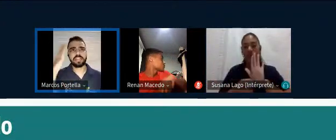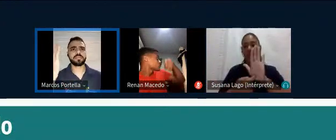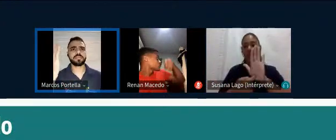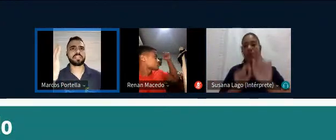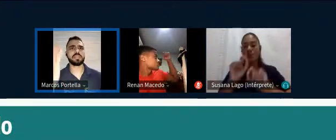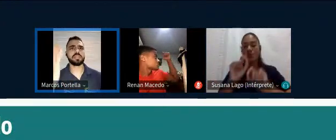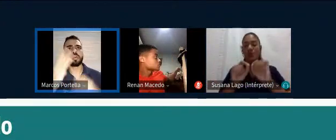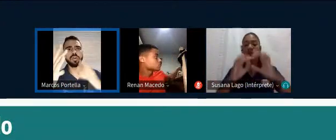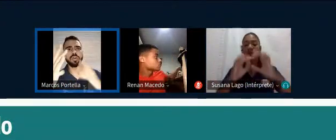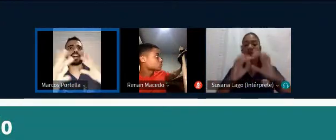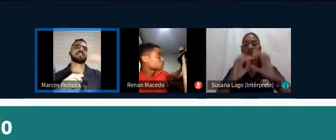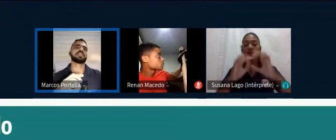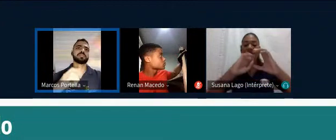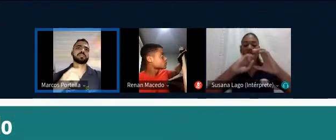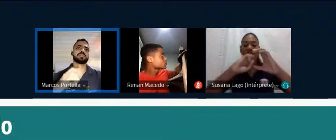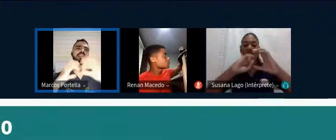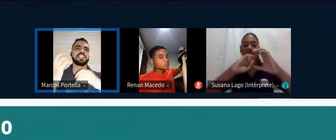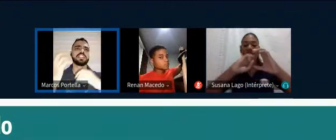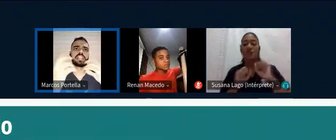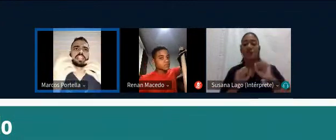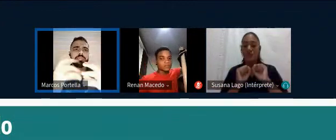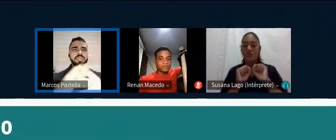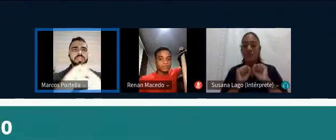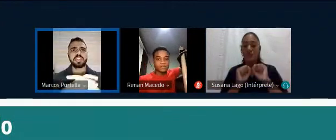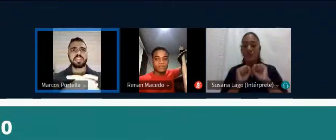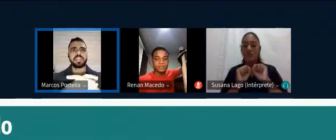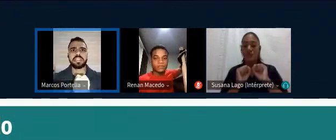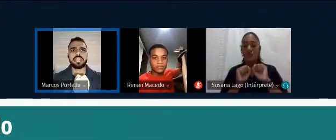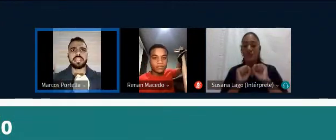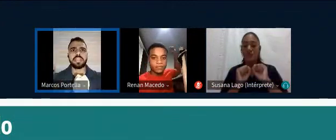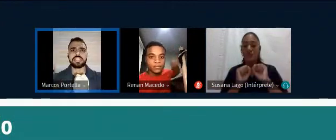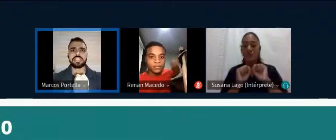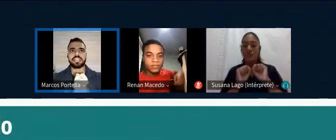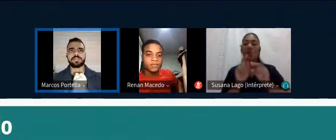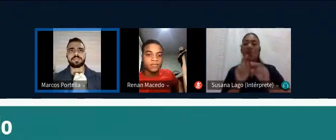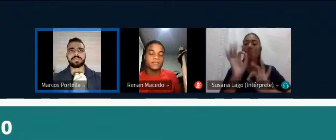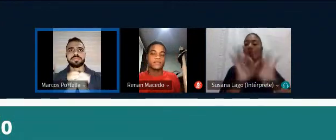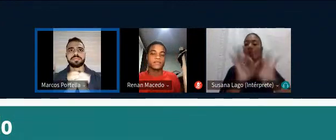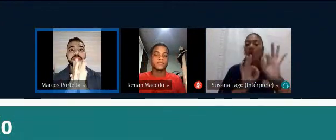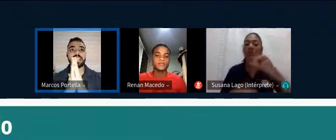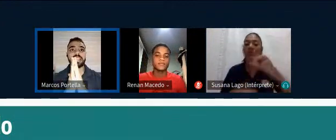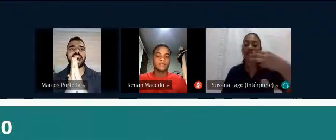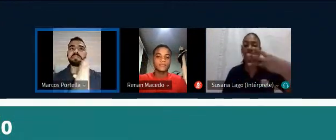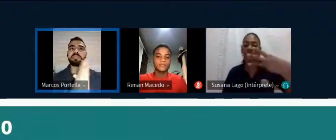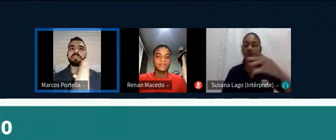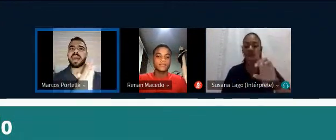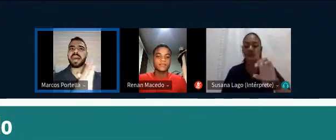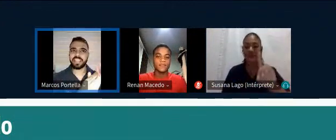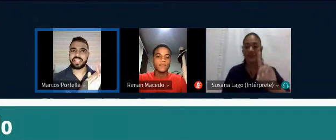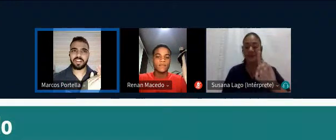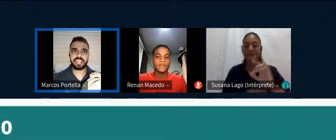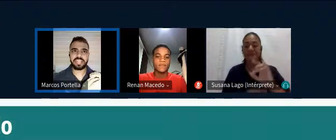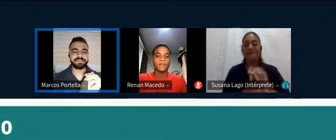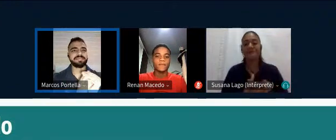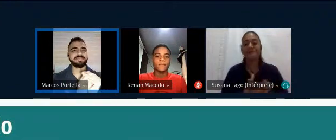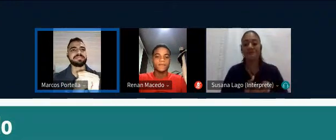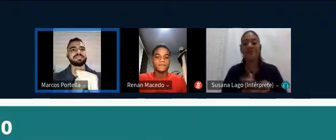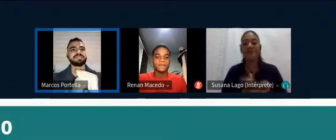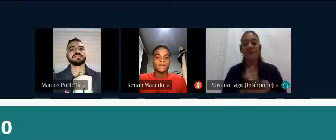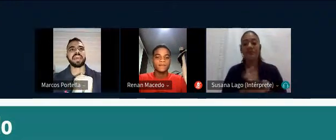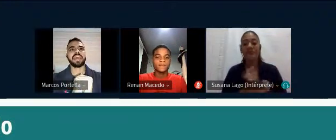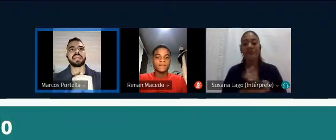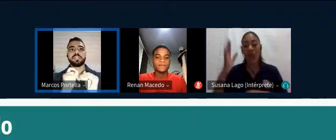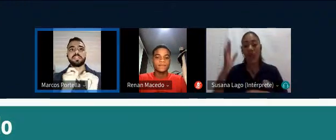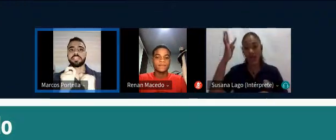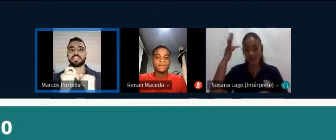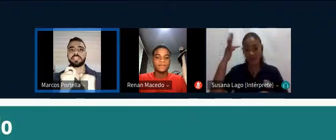Você monta, você pode modelar em 3D, e etc. A parte teórica, ela teve